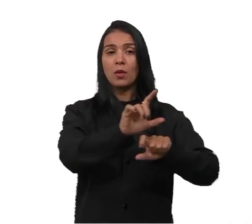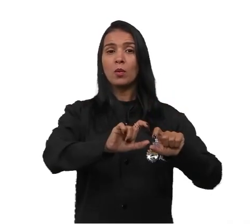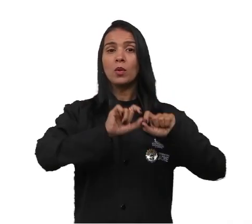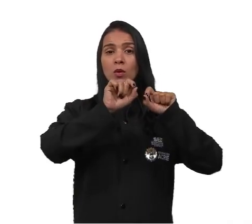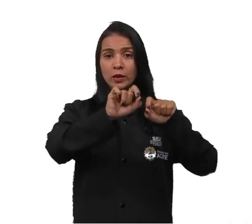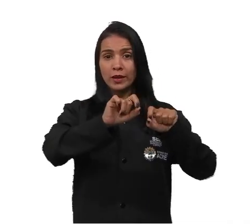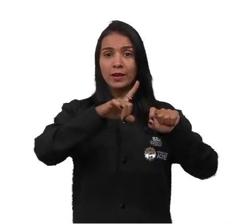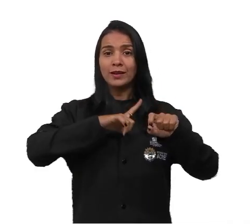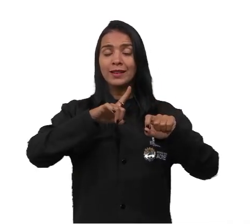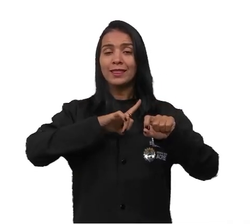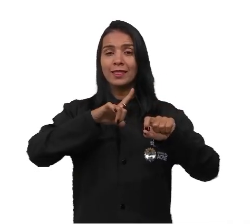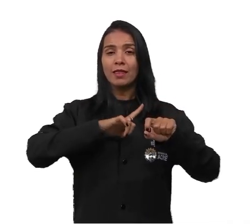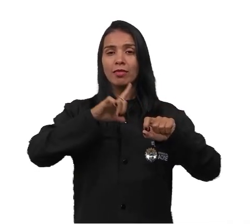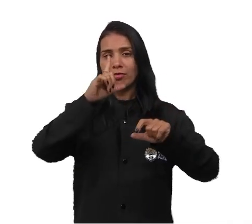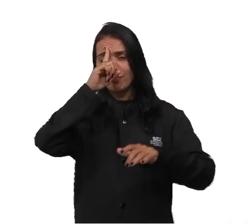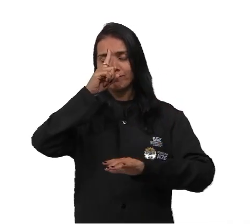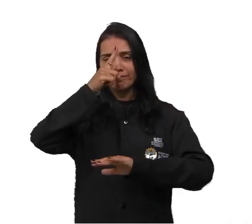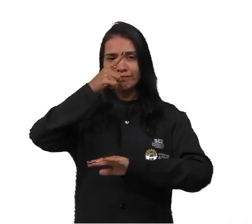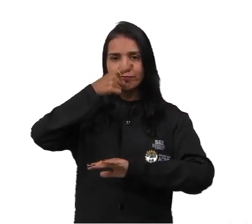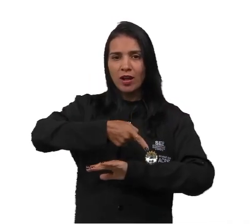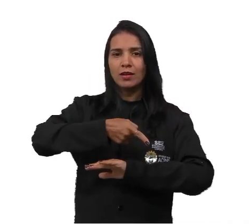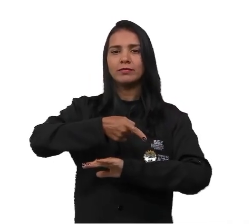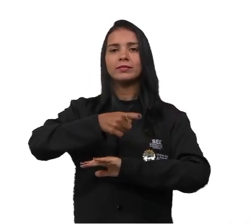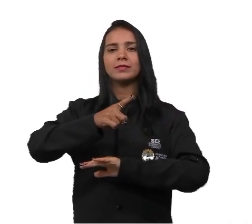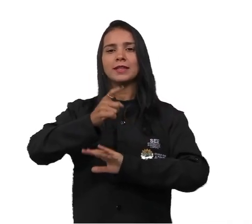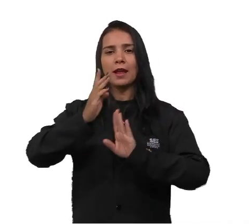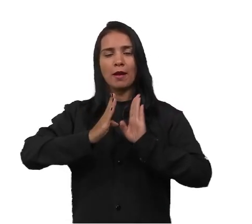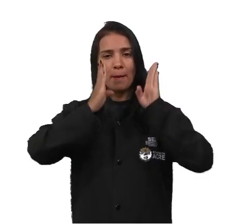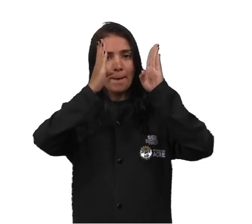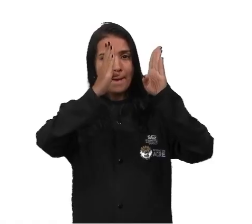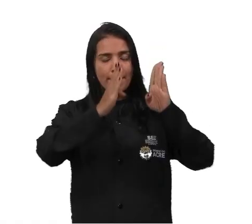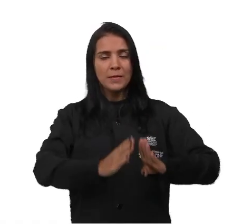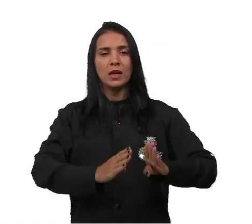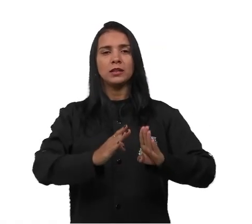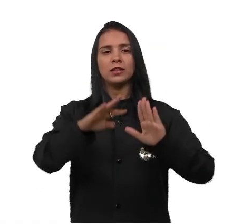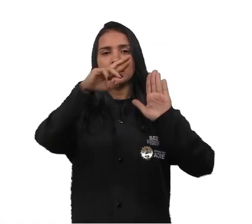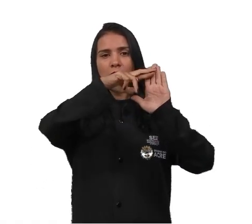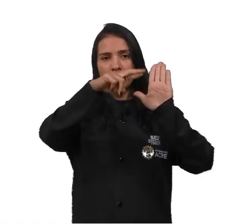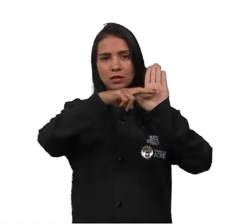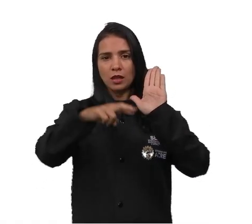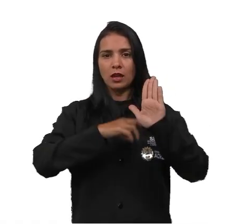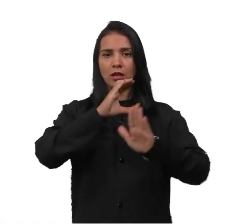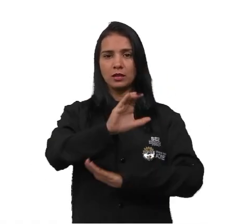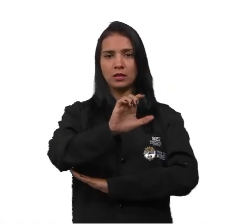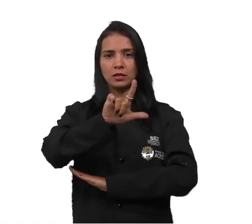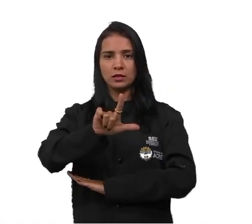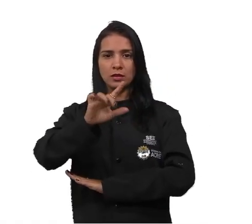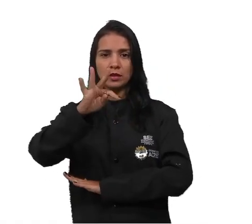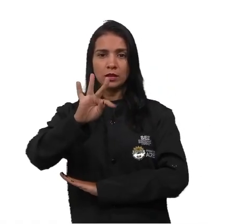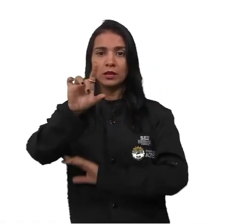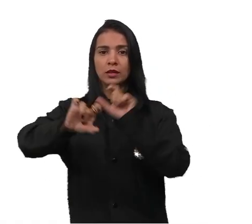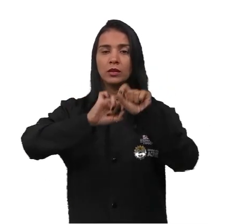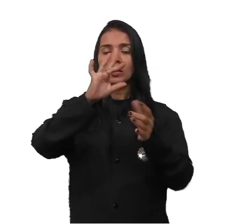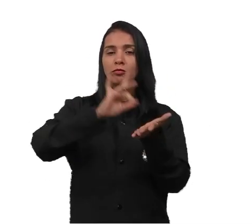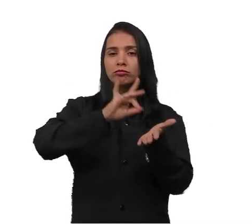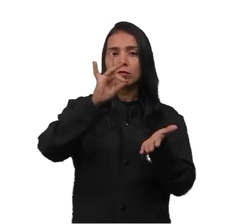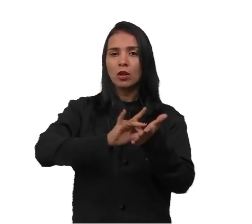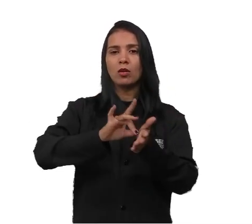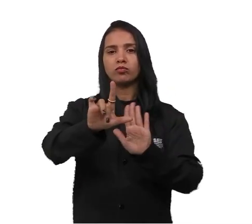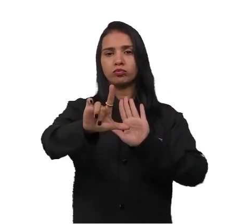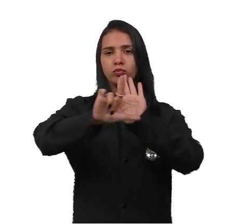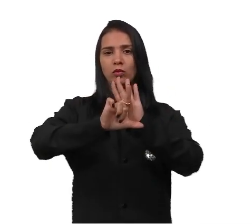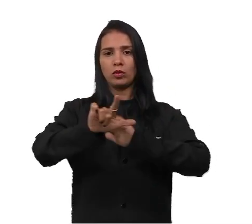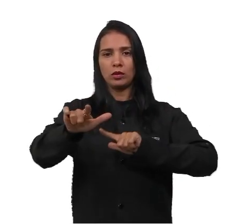pela CLT. Essa sigla, ela significa Consolidação das Leis